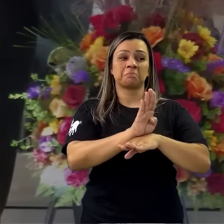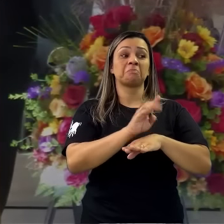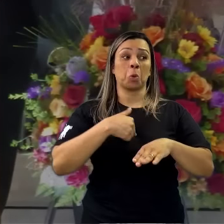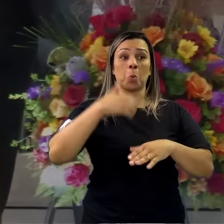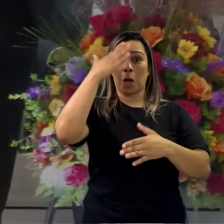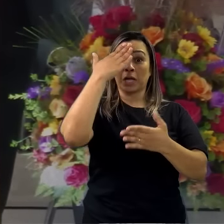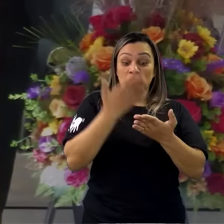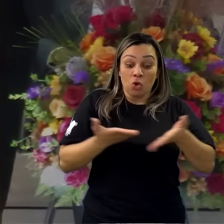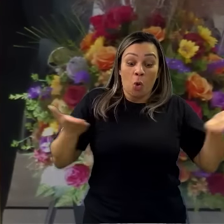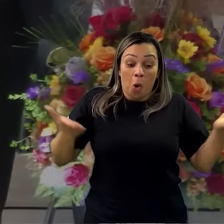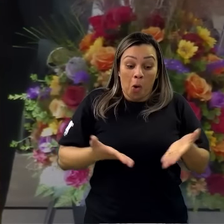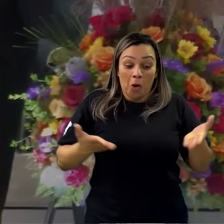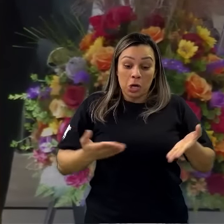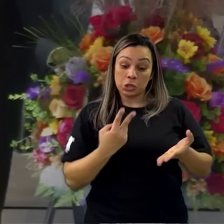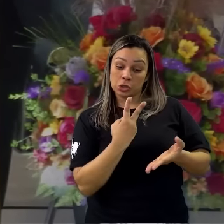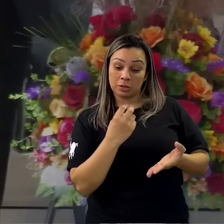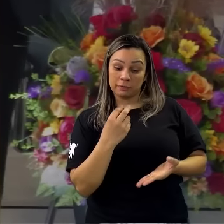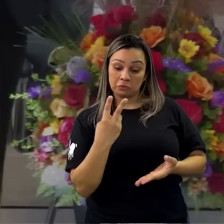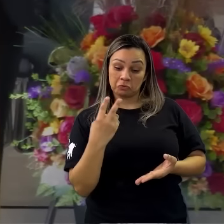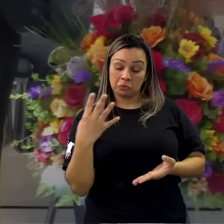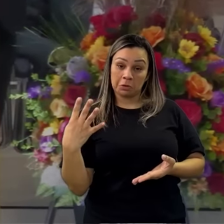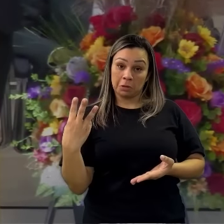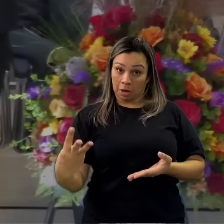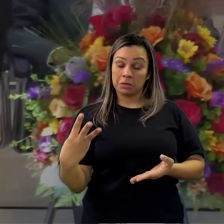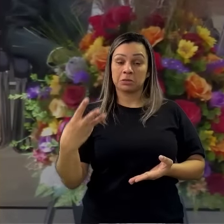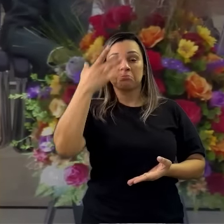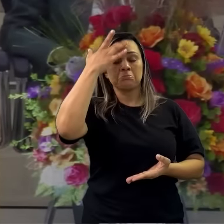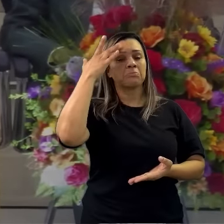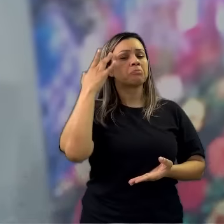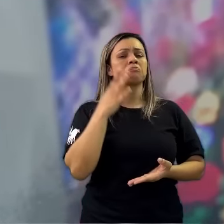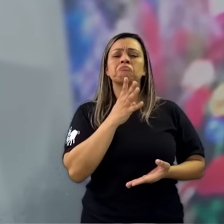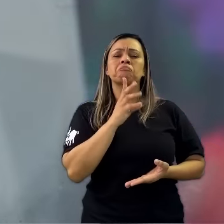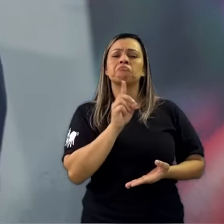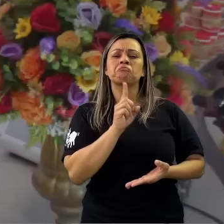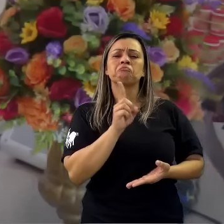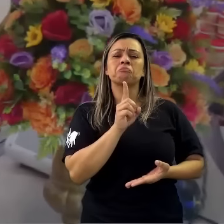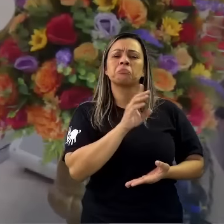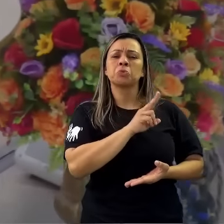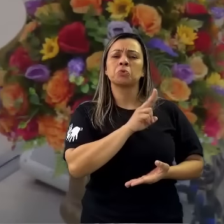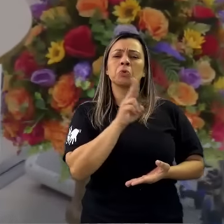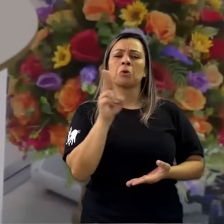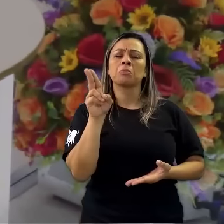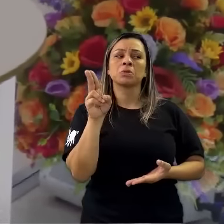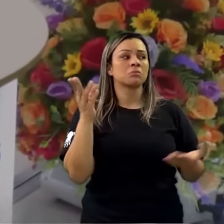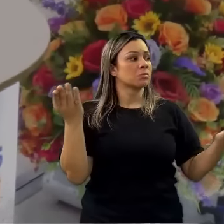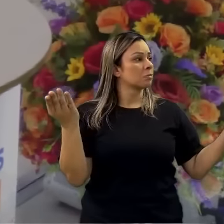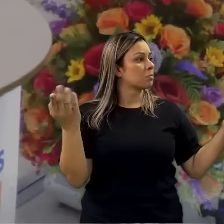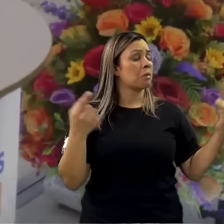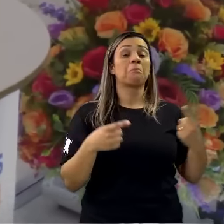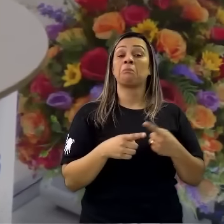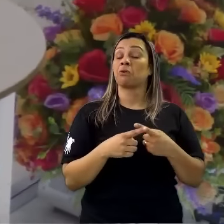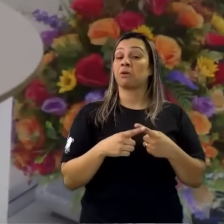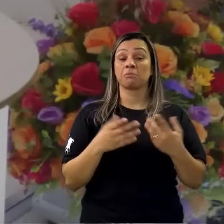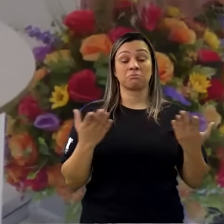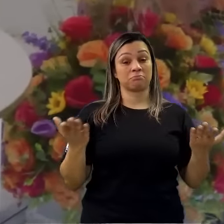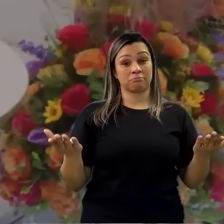Barnabé este ano Mas por que pastor olha irmãos eu vou falar na minha frase aqui